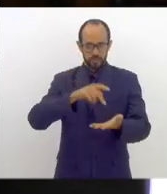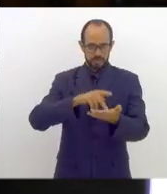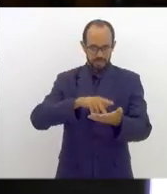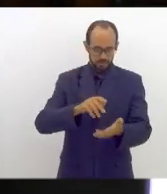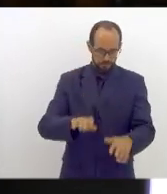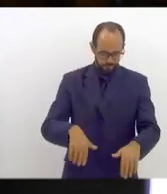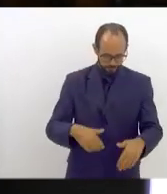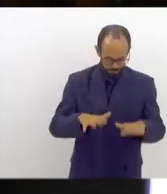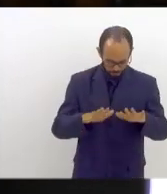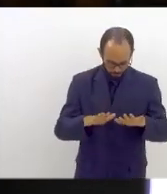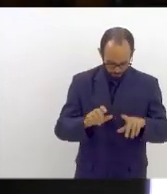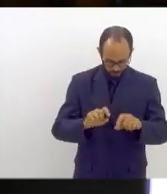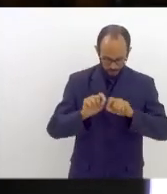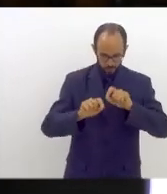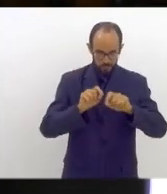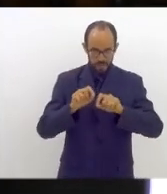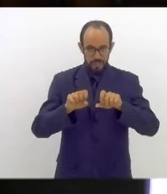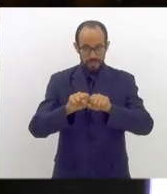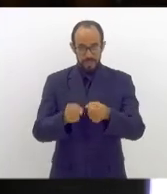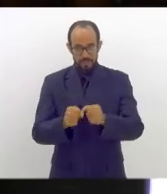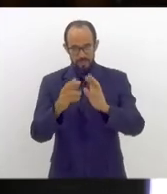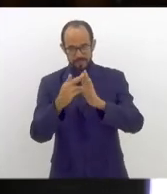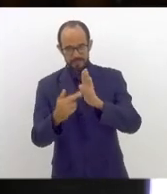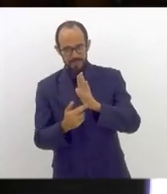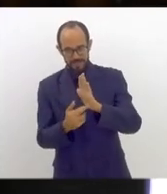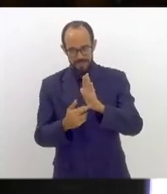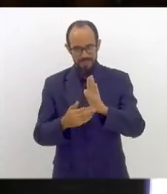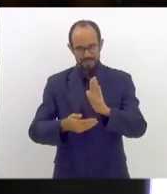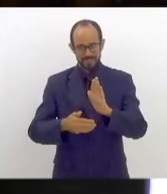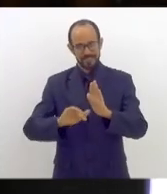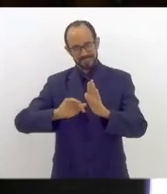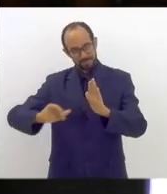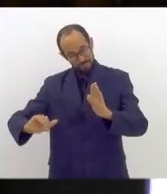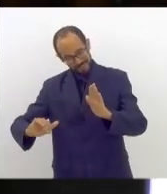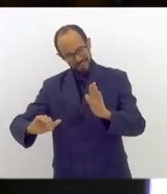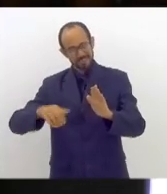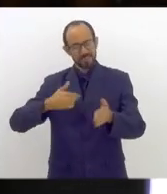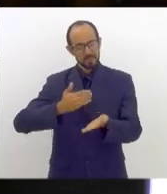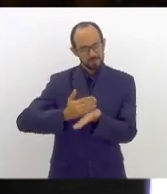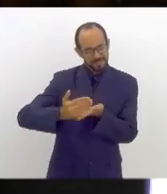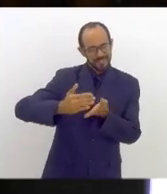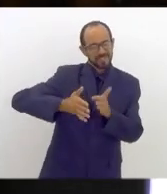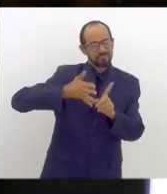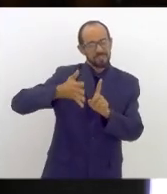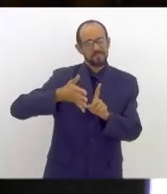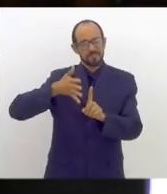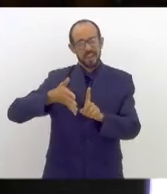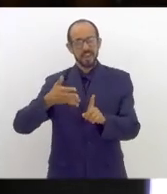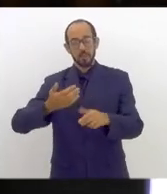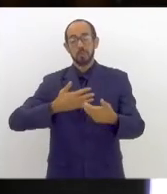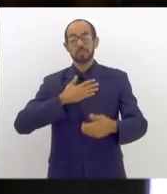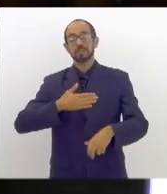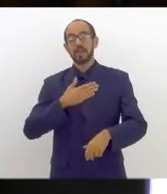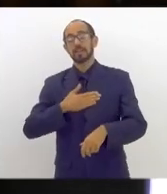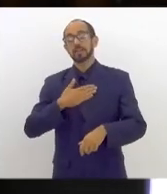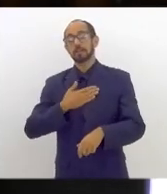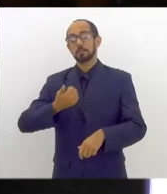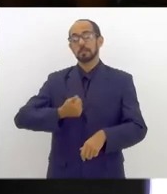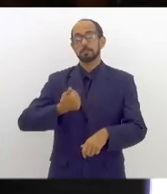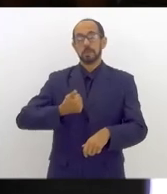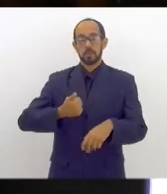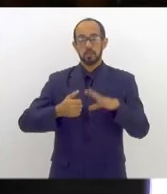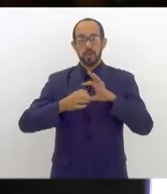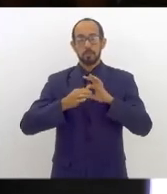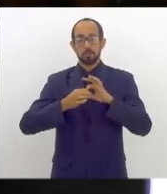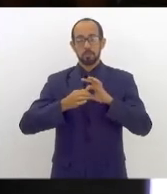mas quebras de protocolo a parte iniciando a minha fala eu queria para alugar com a